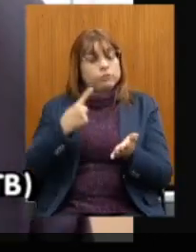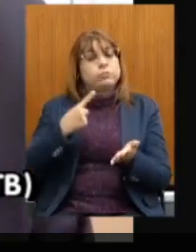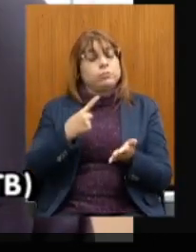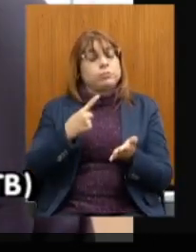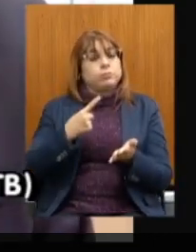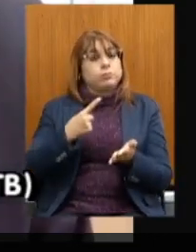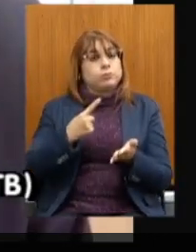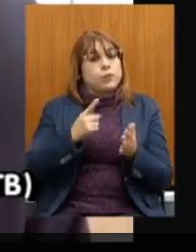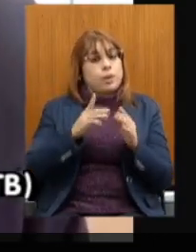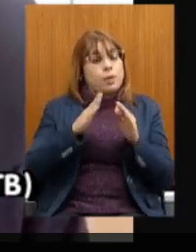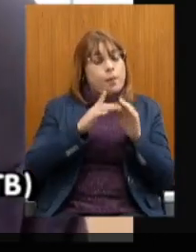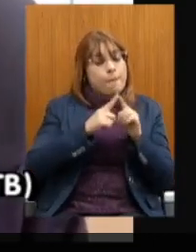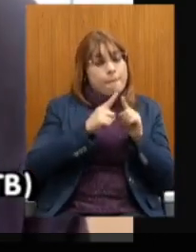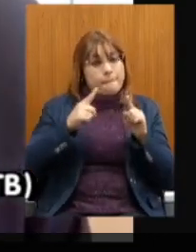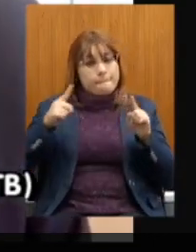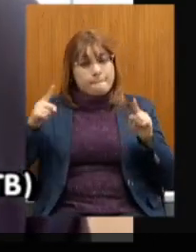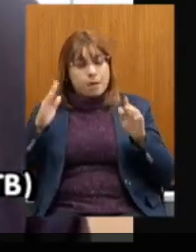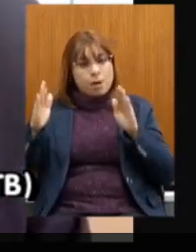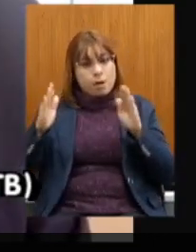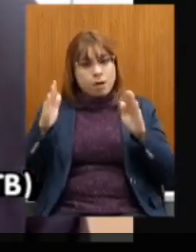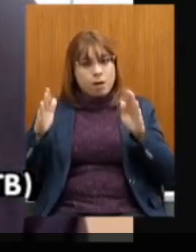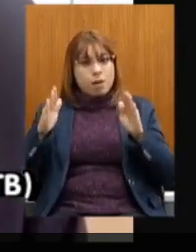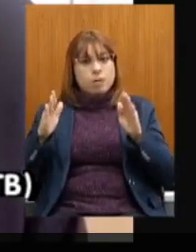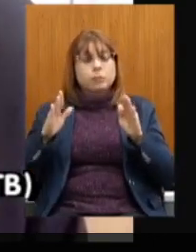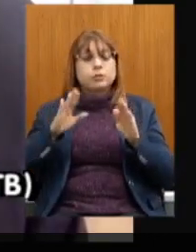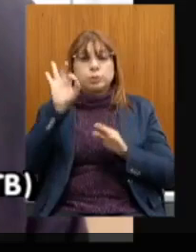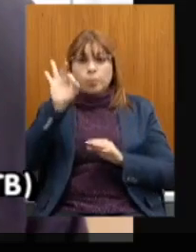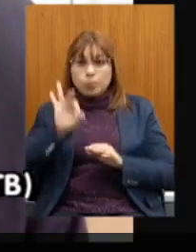de julho para que as alíquotas fossem